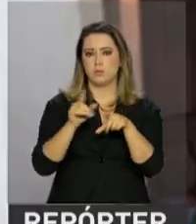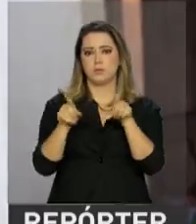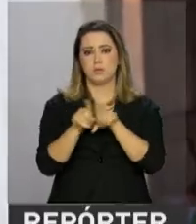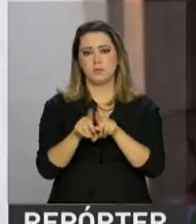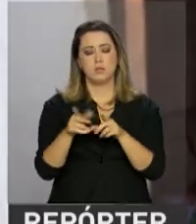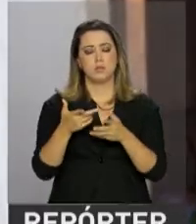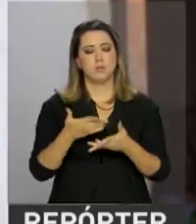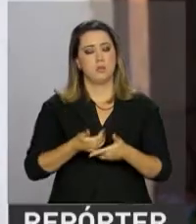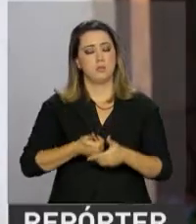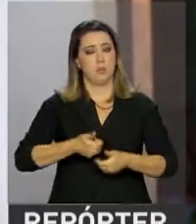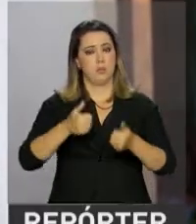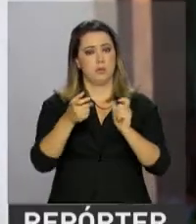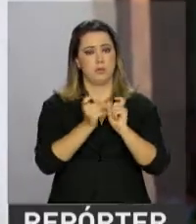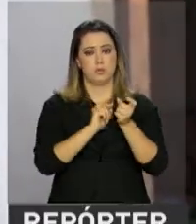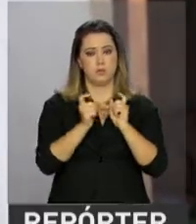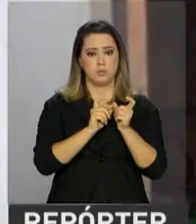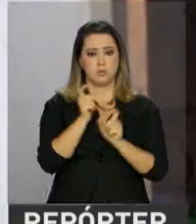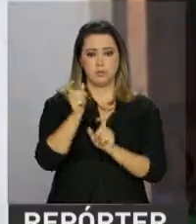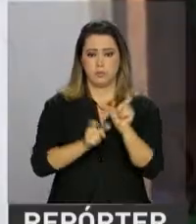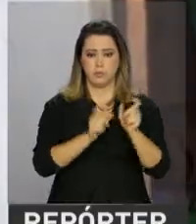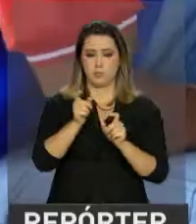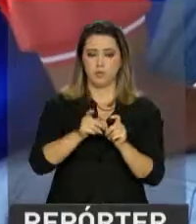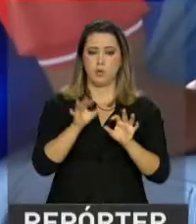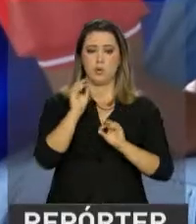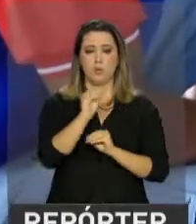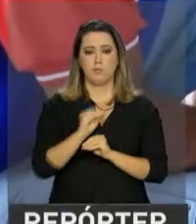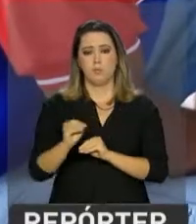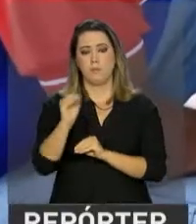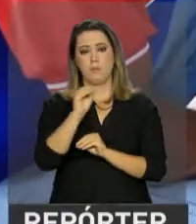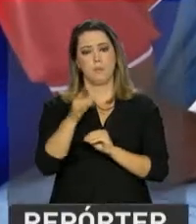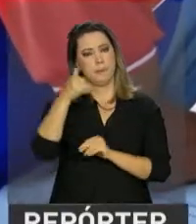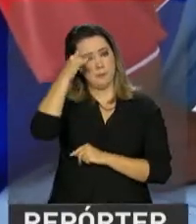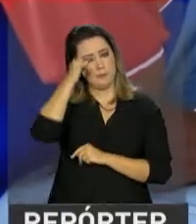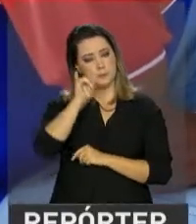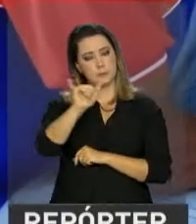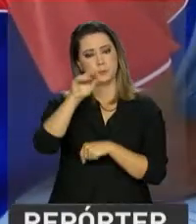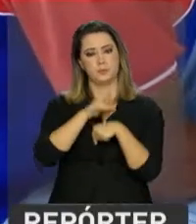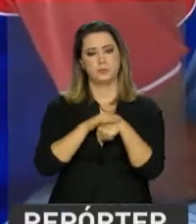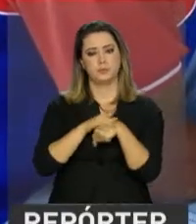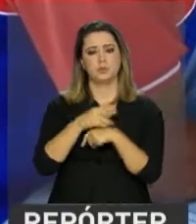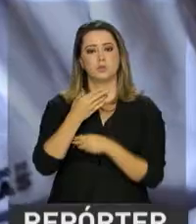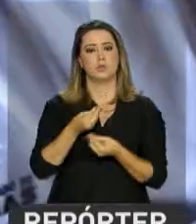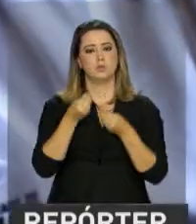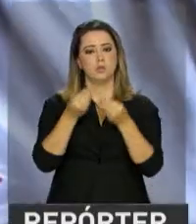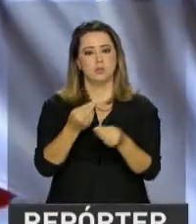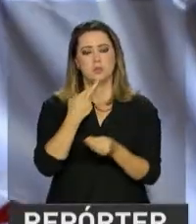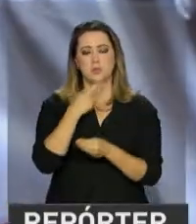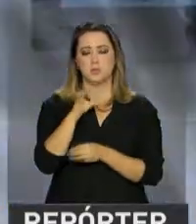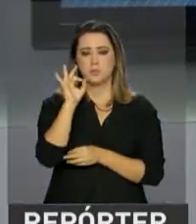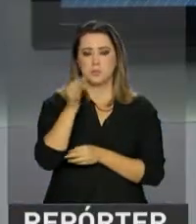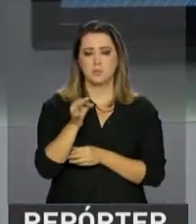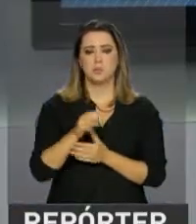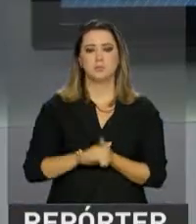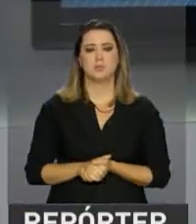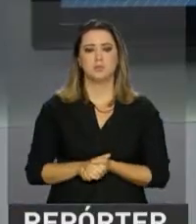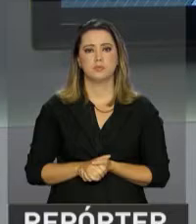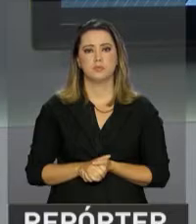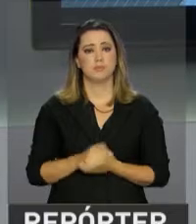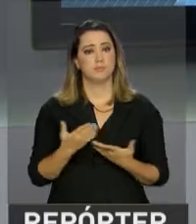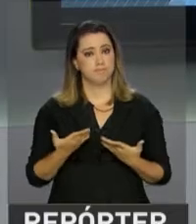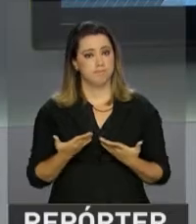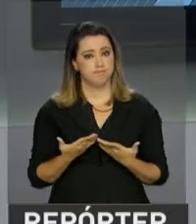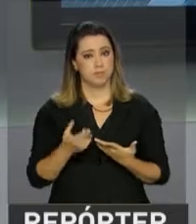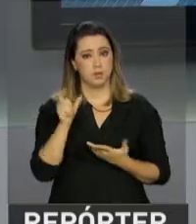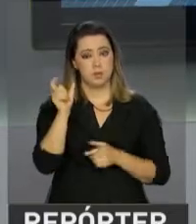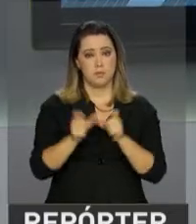dos agentes comunitários de saúde e as medidas para a prevenção garantiram resultados premiados em um recado